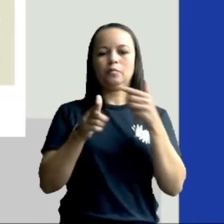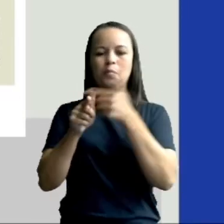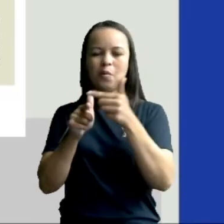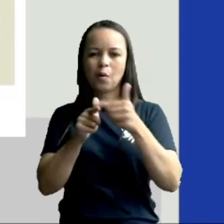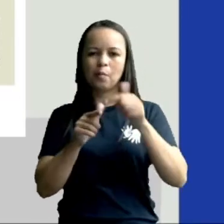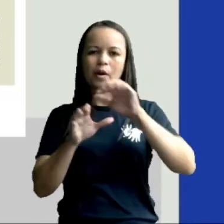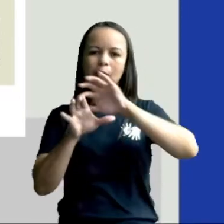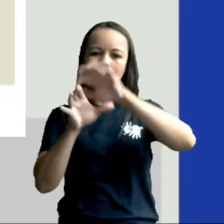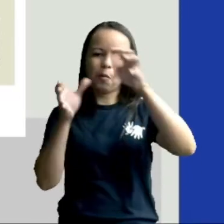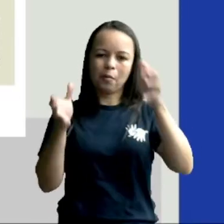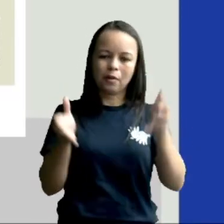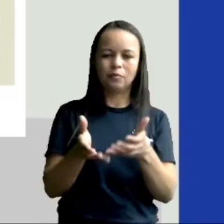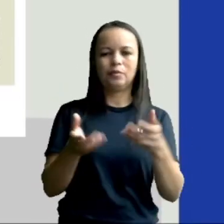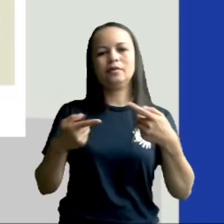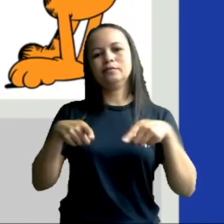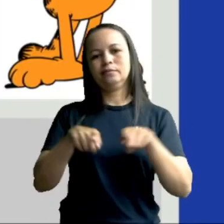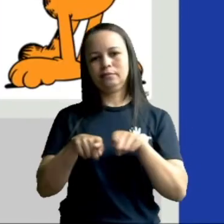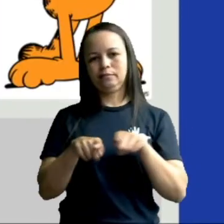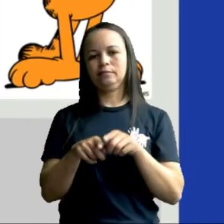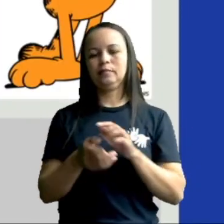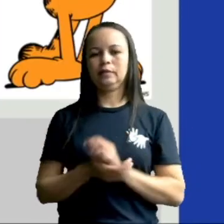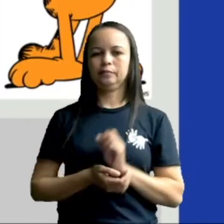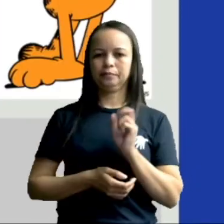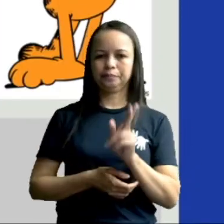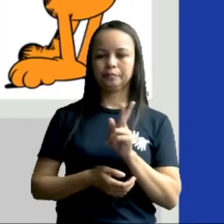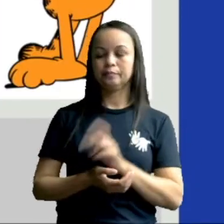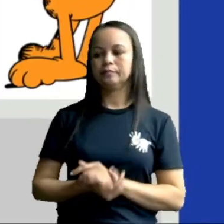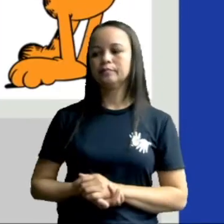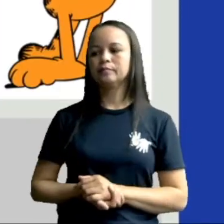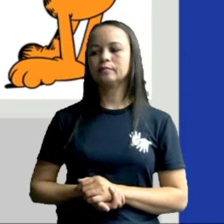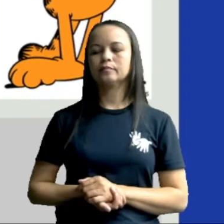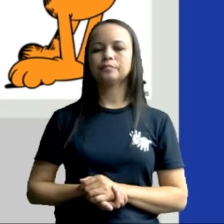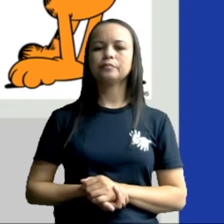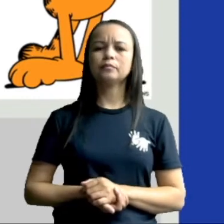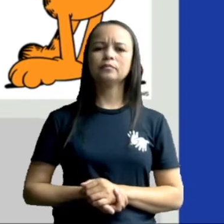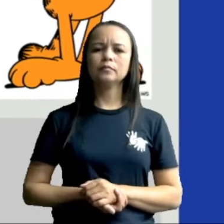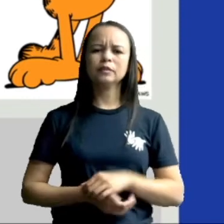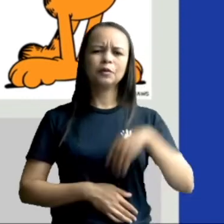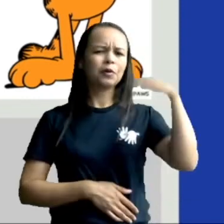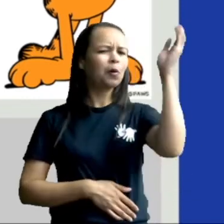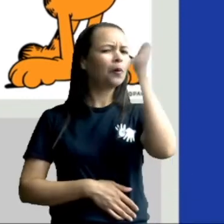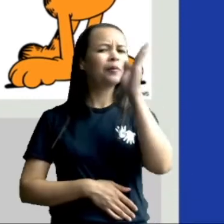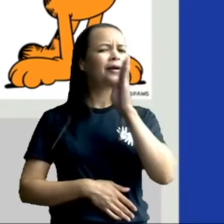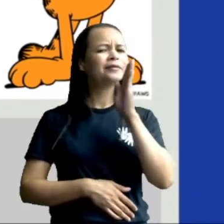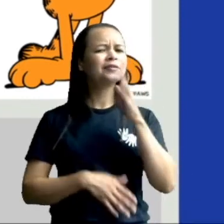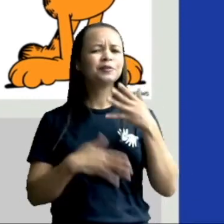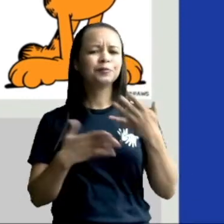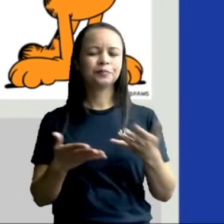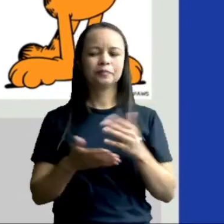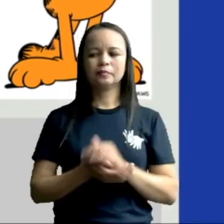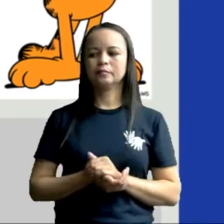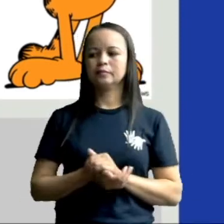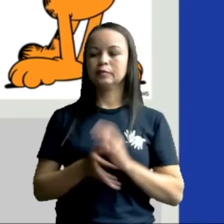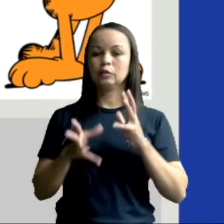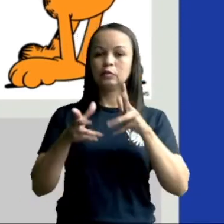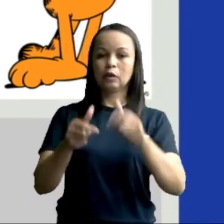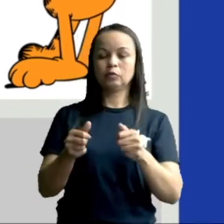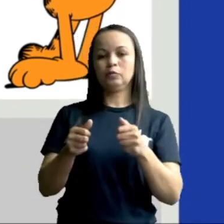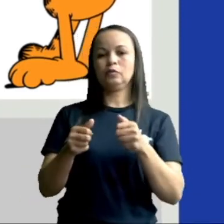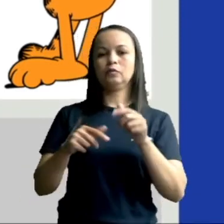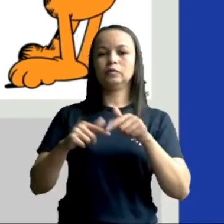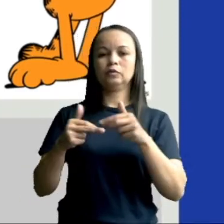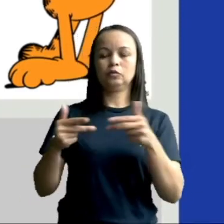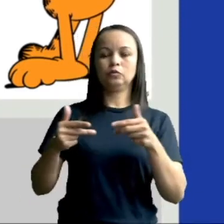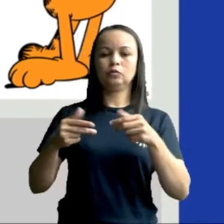ambiente também, tá? E o Brasil, olha aí, ó, total de produção de resíduos